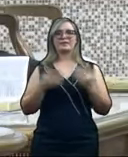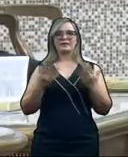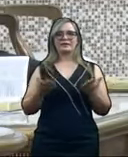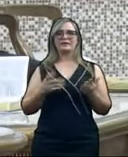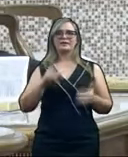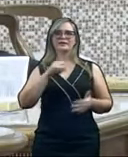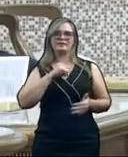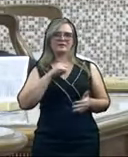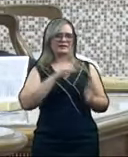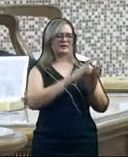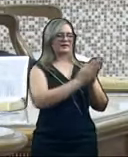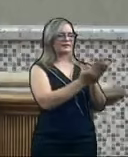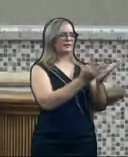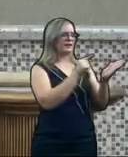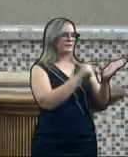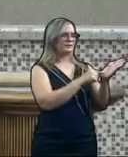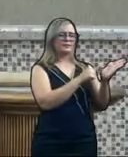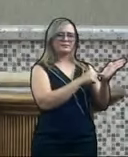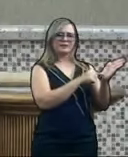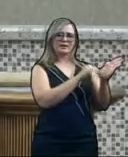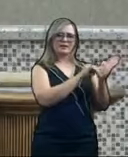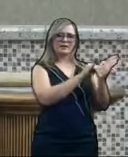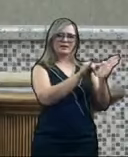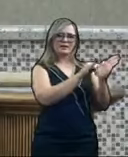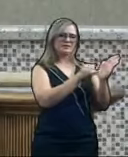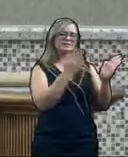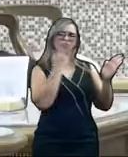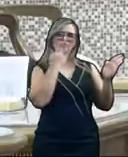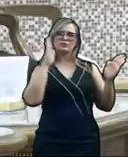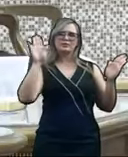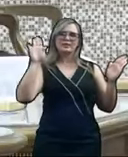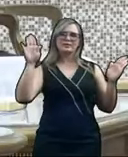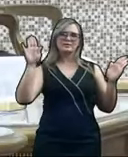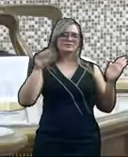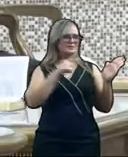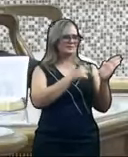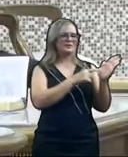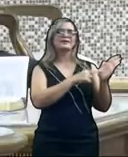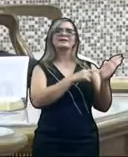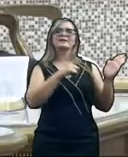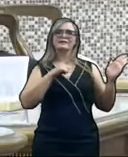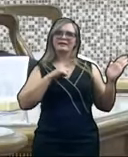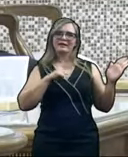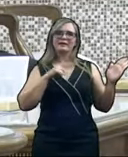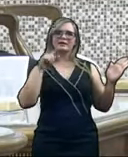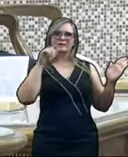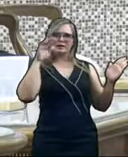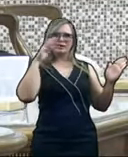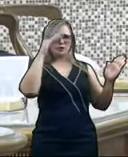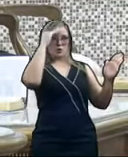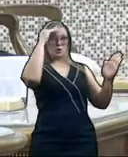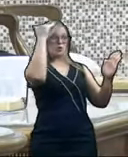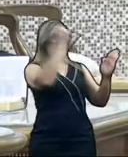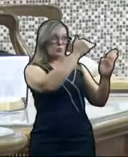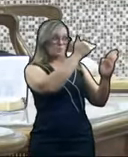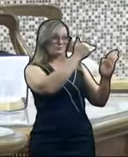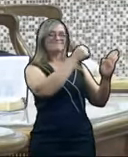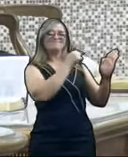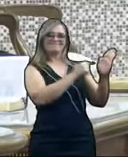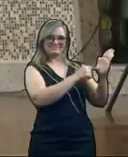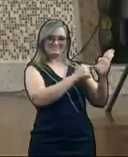Gênesis Apocalipse dos cumprimentos das promessas de Deus todos nós aqui já passamos por